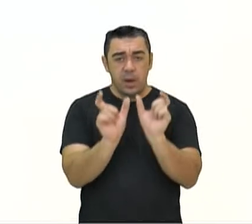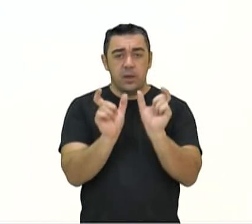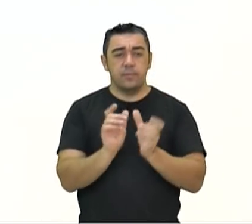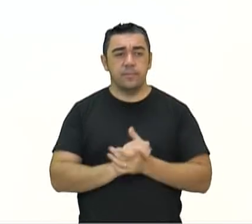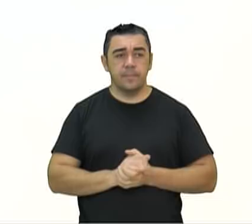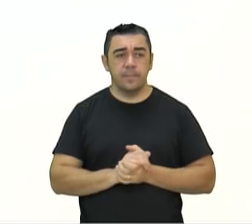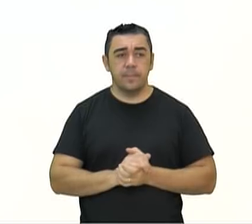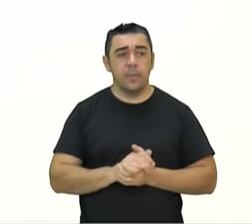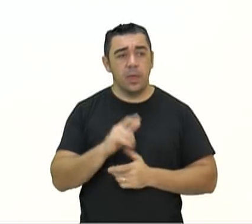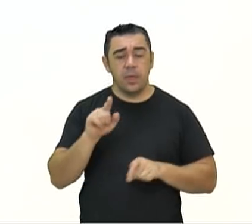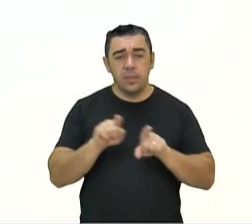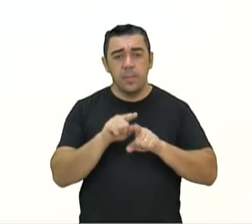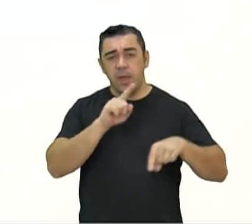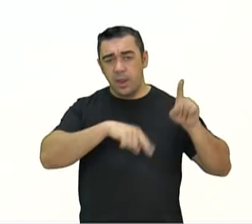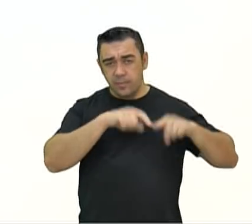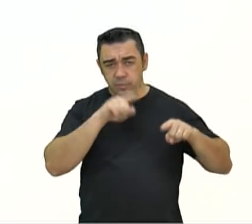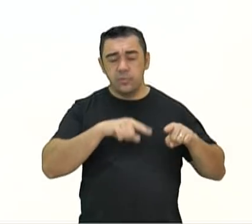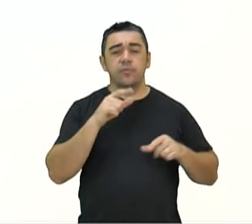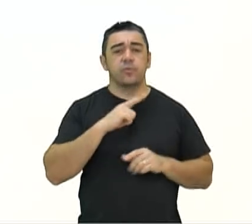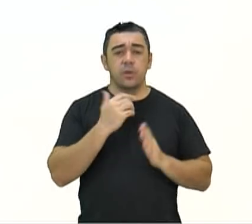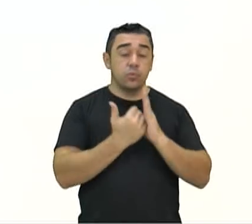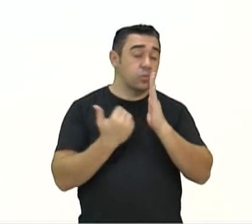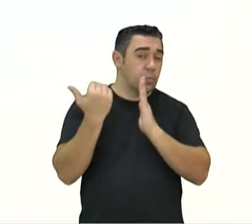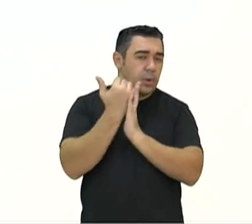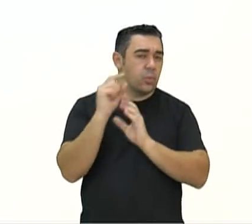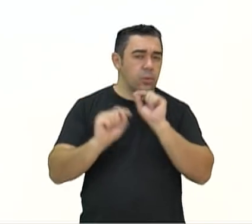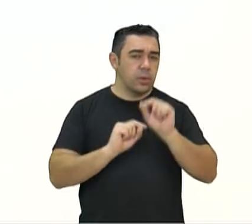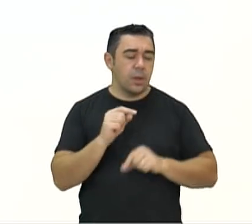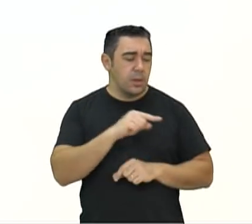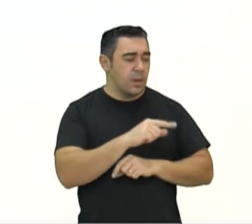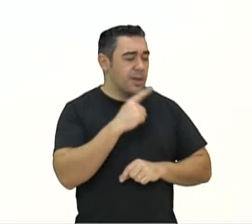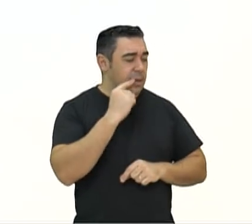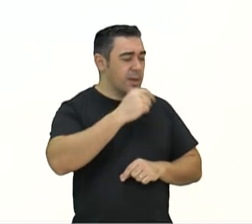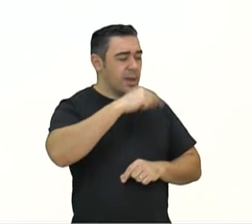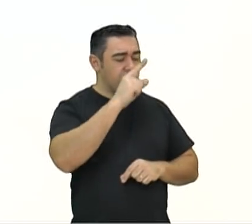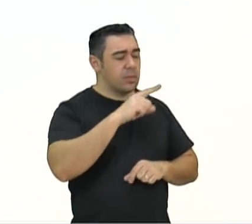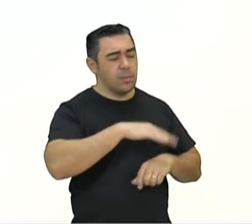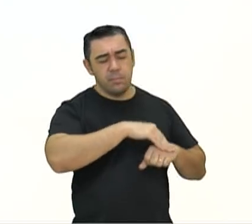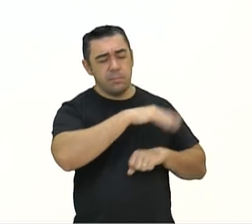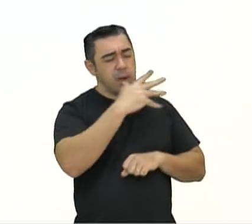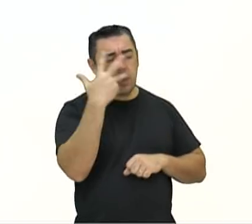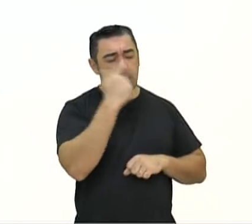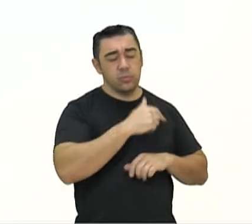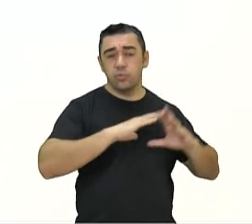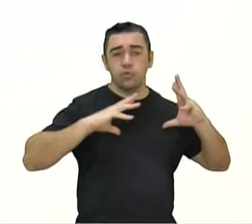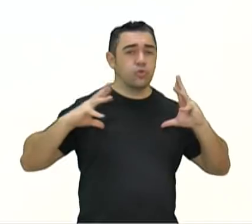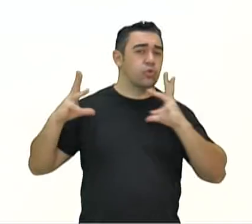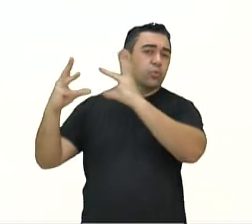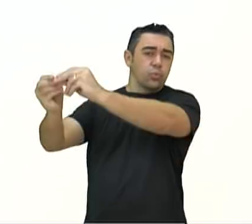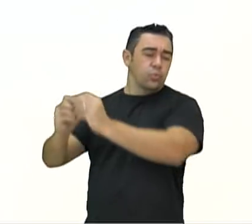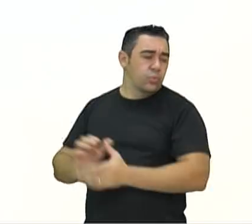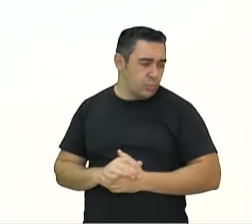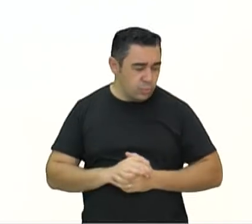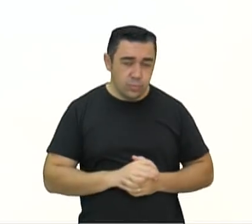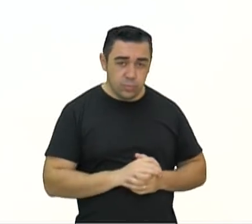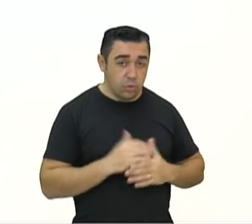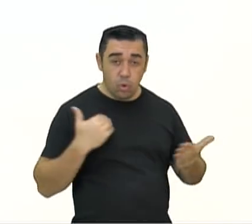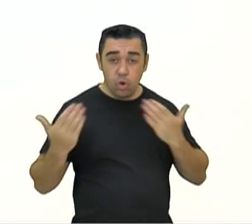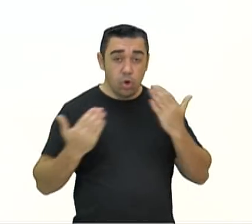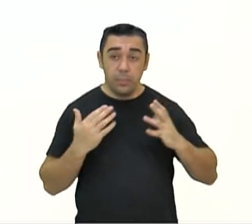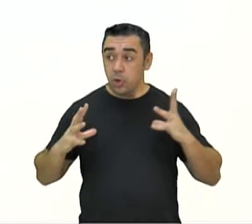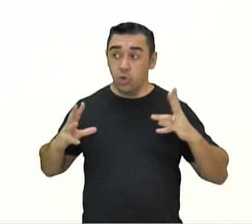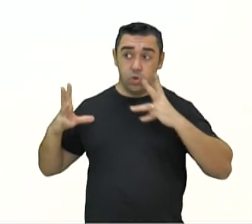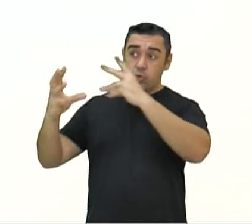superlativo relativo também, de superioridade, a gente tem o gato é o mais bonito de todos. Veja que no relativo eu comparo com todos